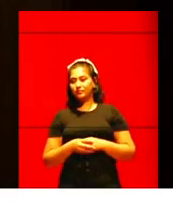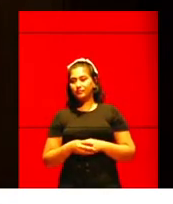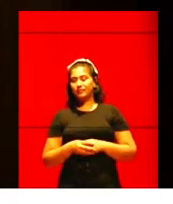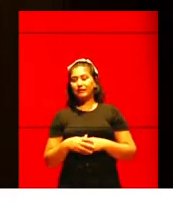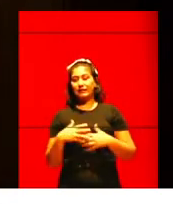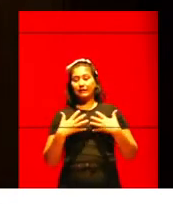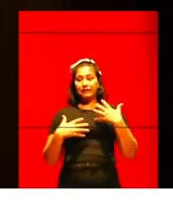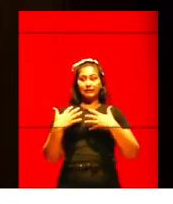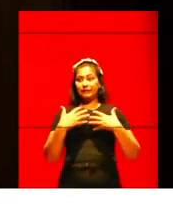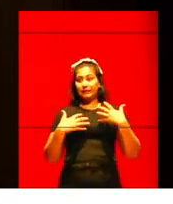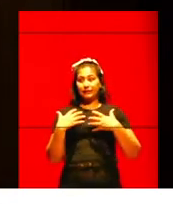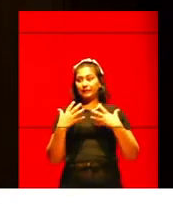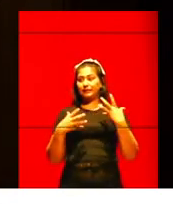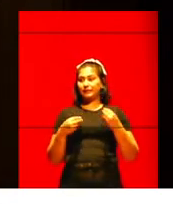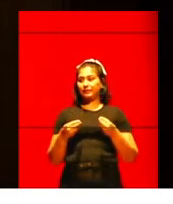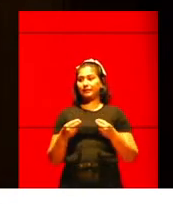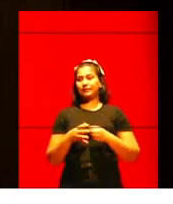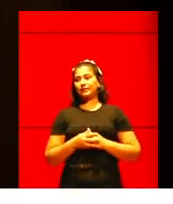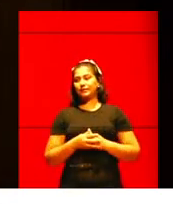Hã?